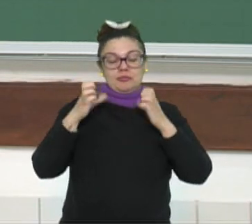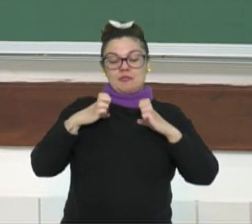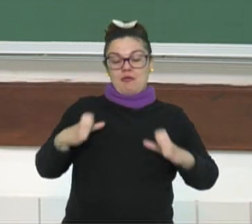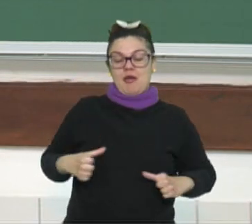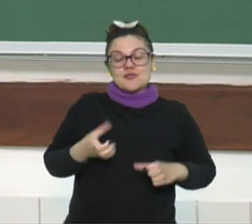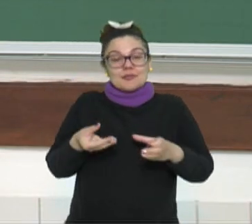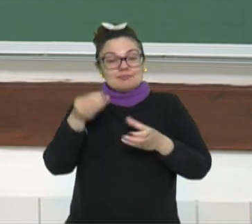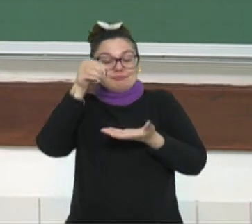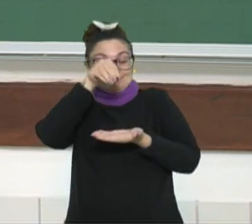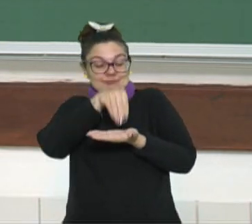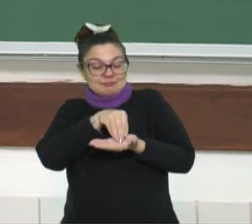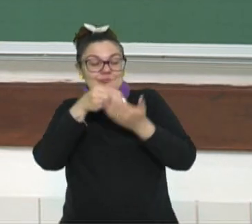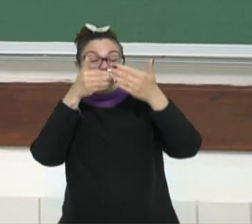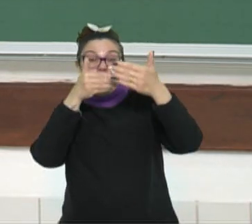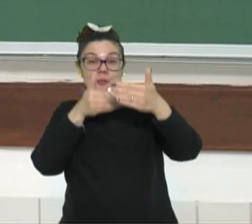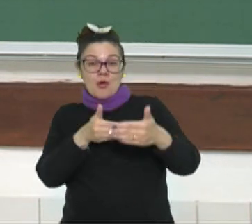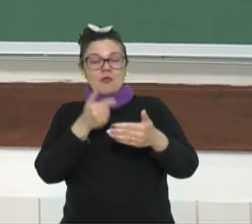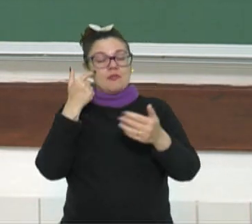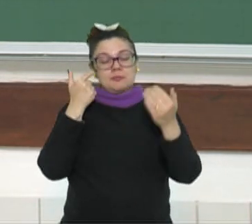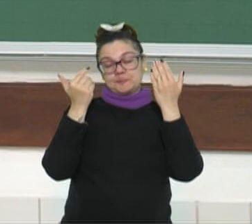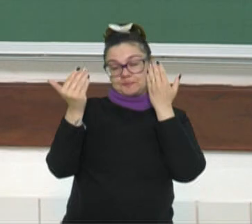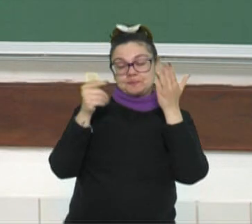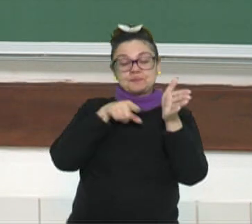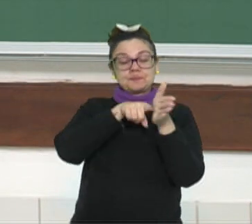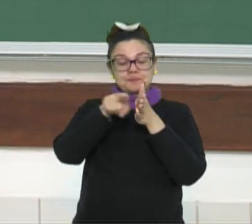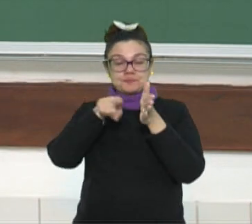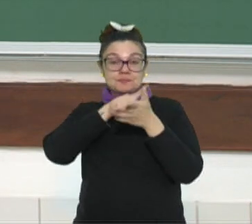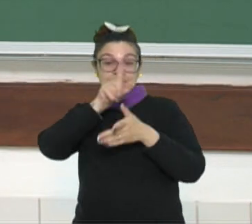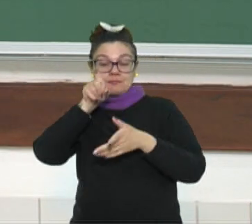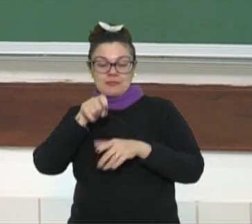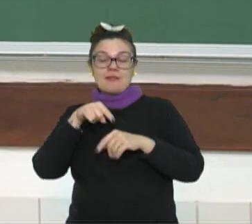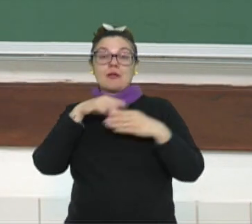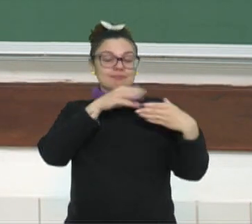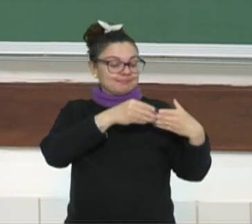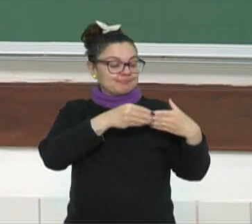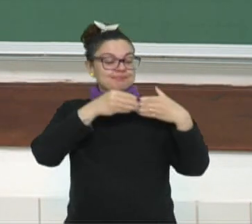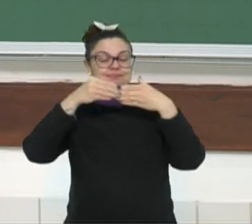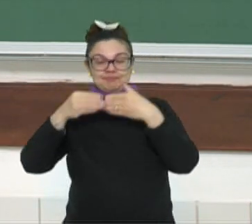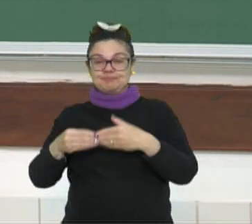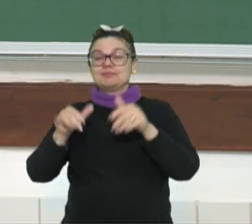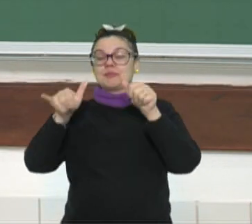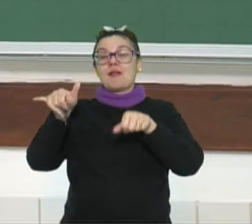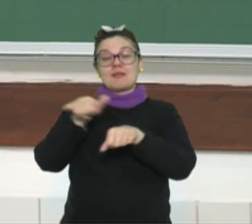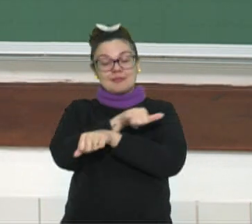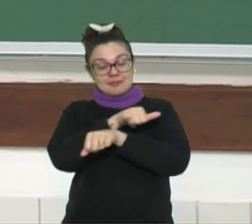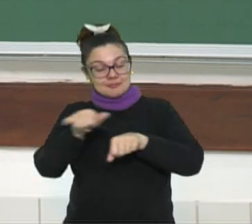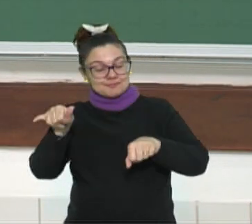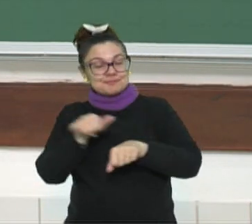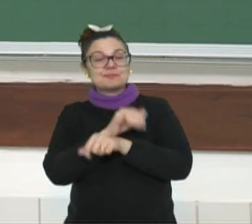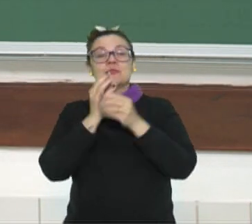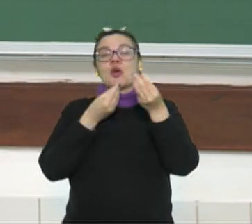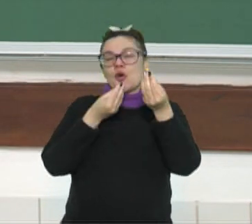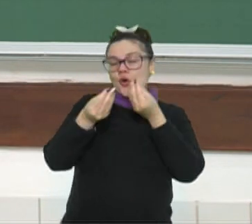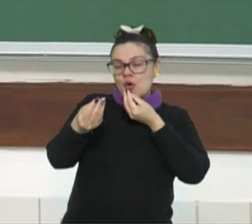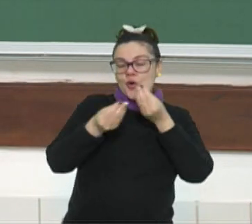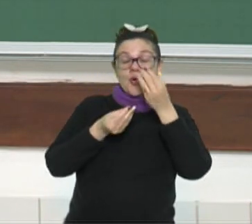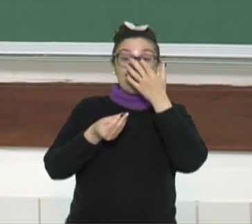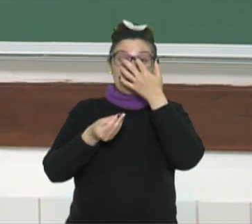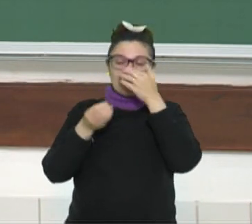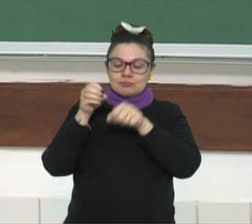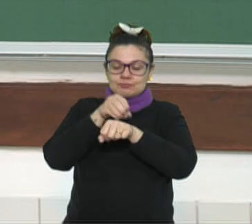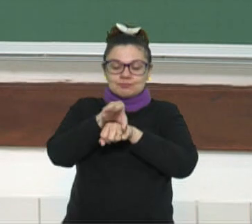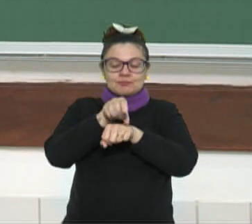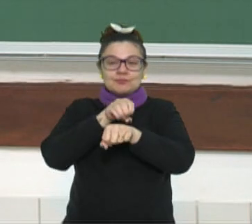dessa prova. Vamos ver algumas questões que vão nos orientar possíveis estratégias,